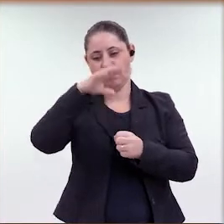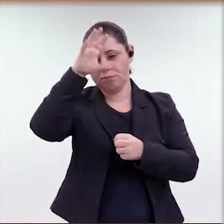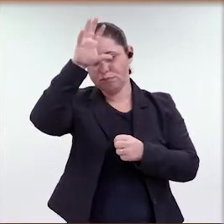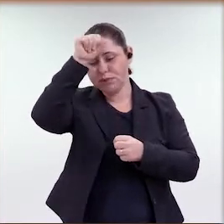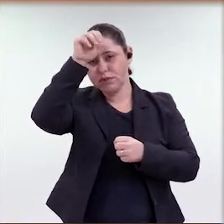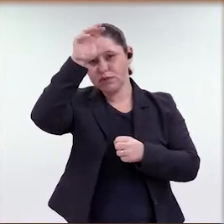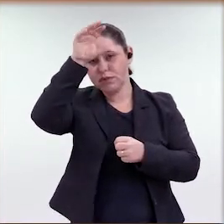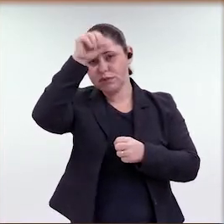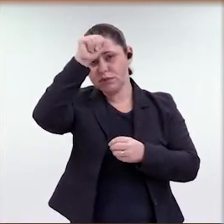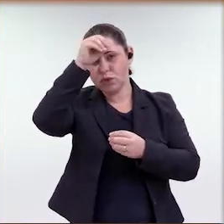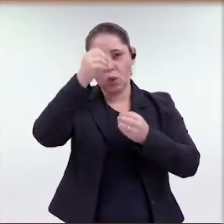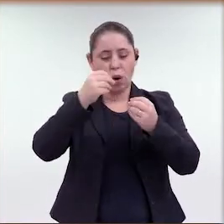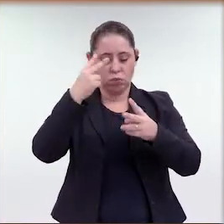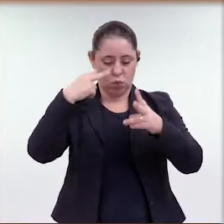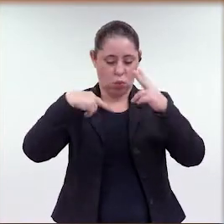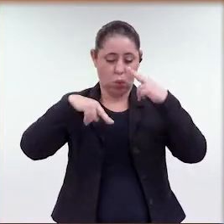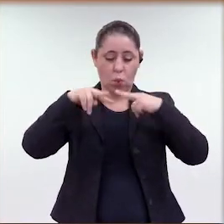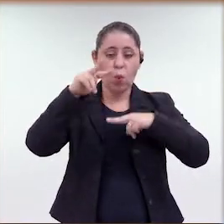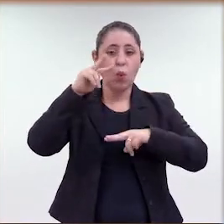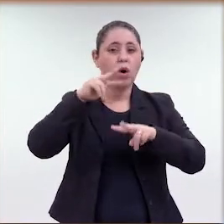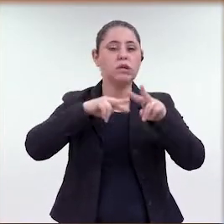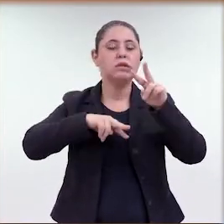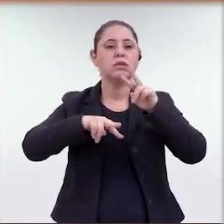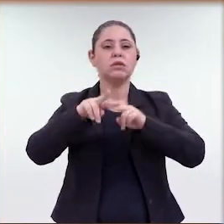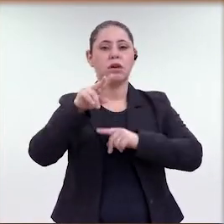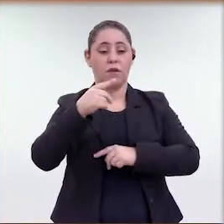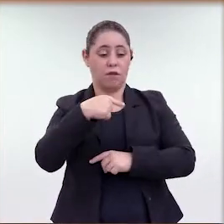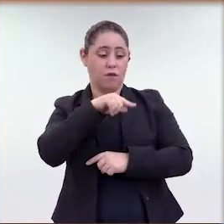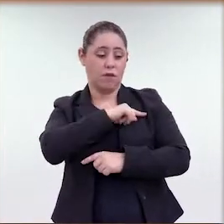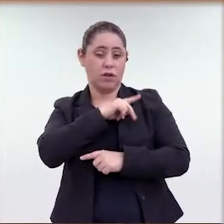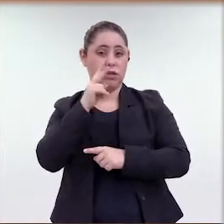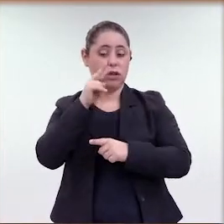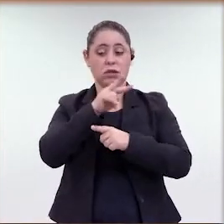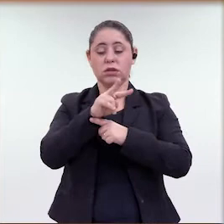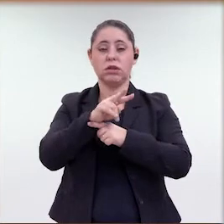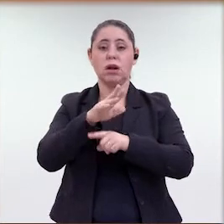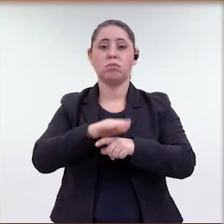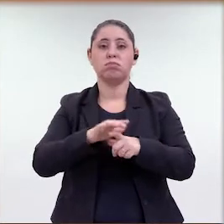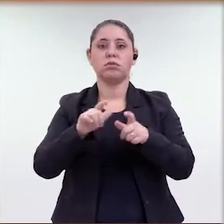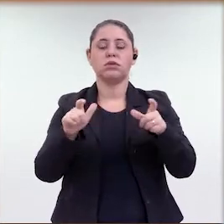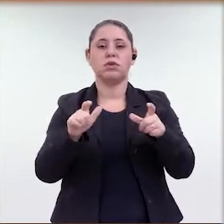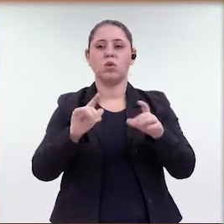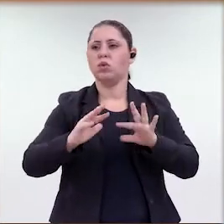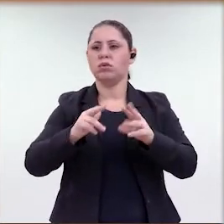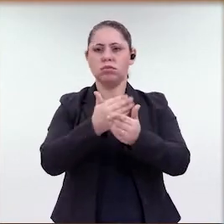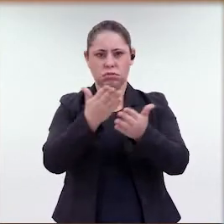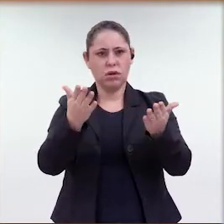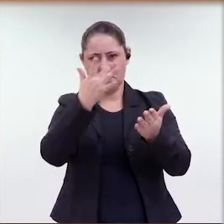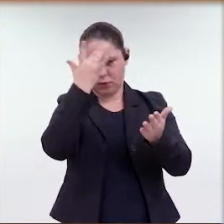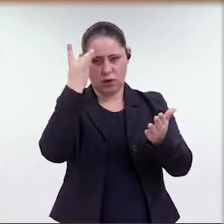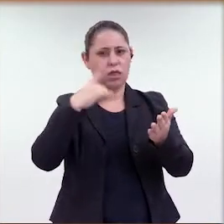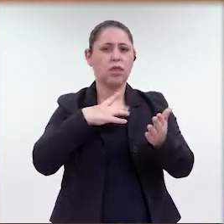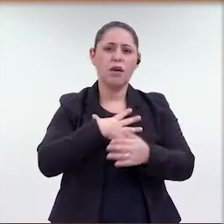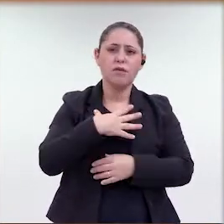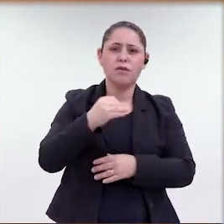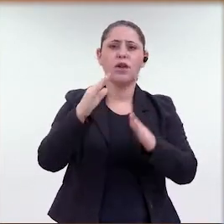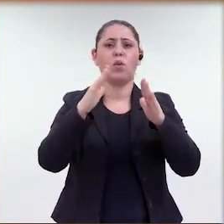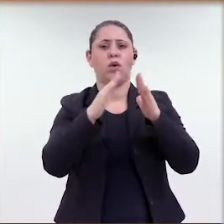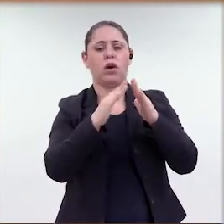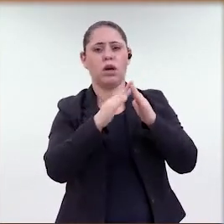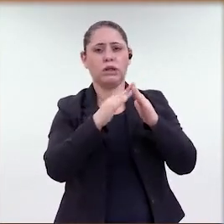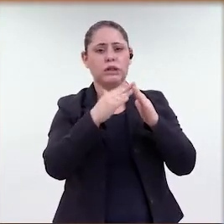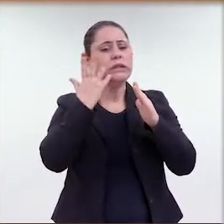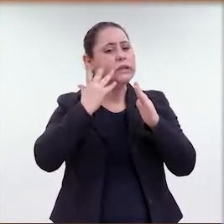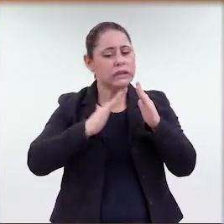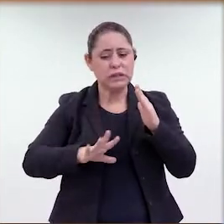um regime de controle, uma fiscalização maior, e acredito que todo mundo, quem tem, por exemplo, filho em casa, filho